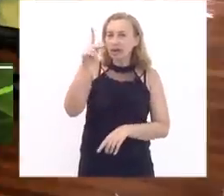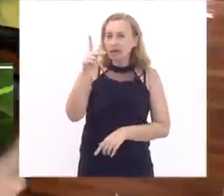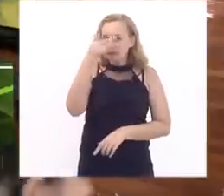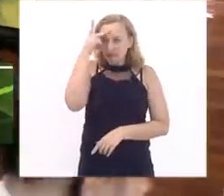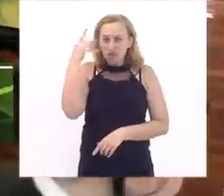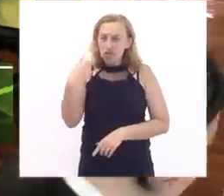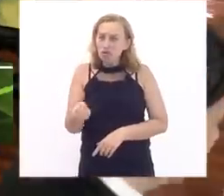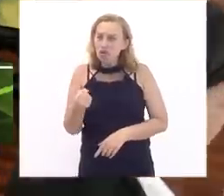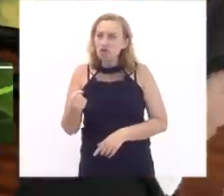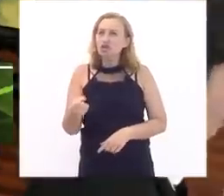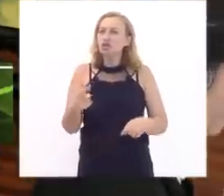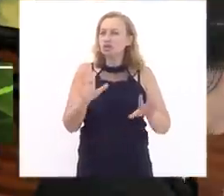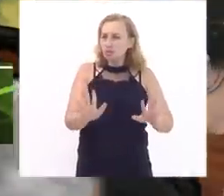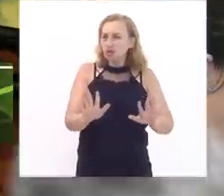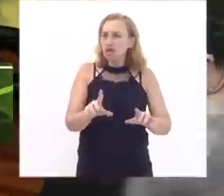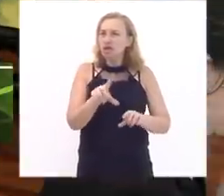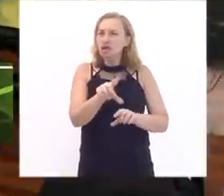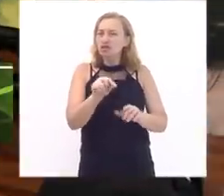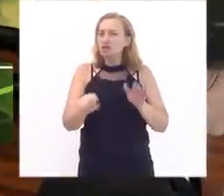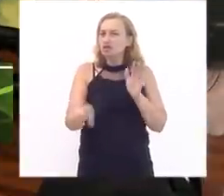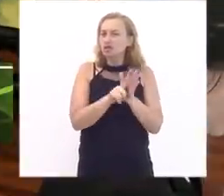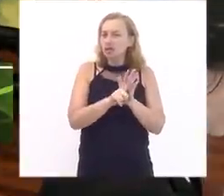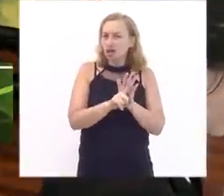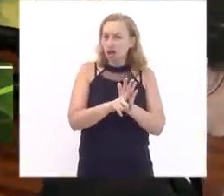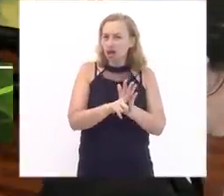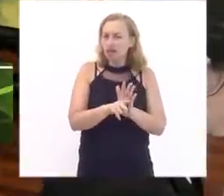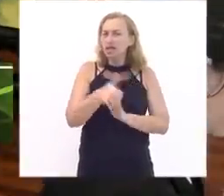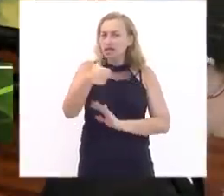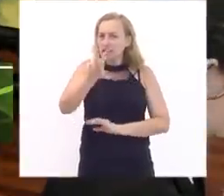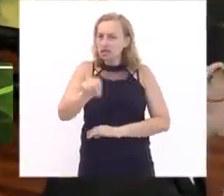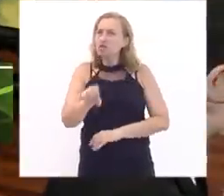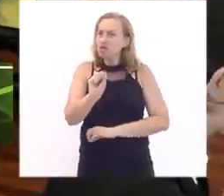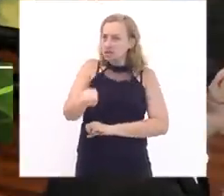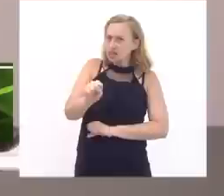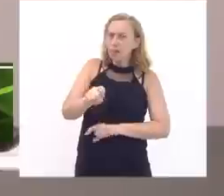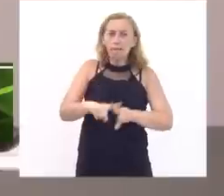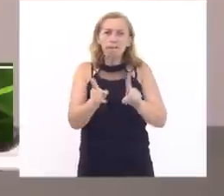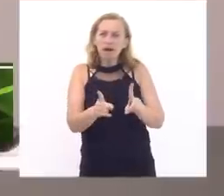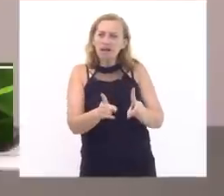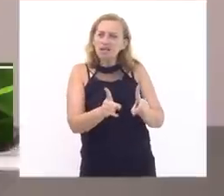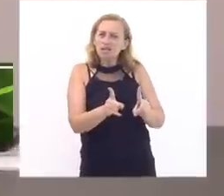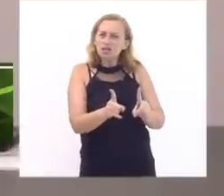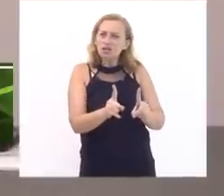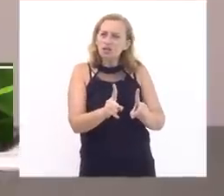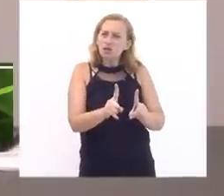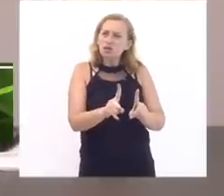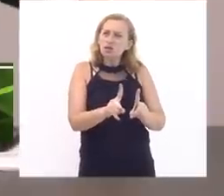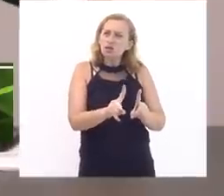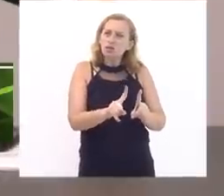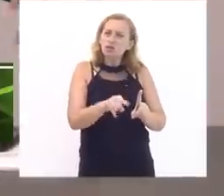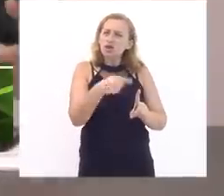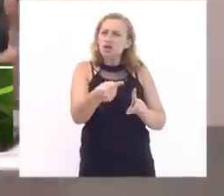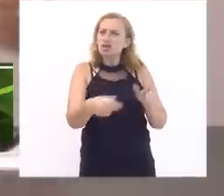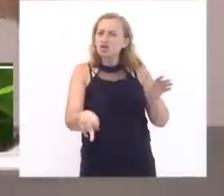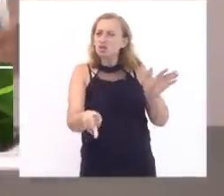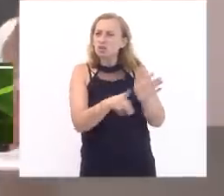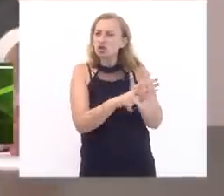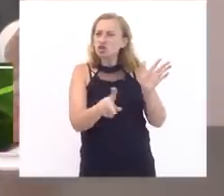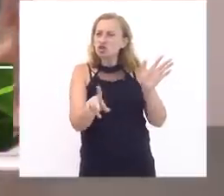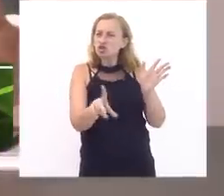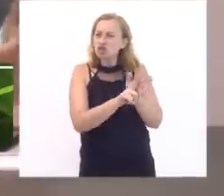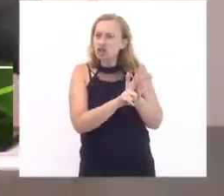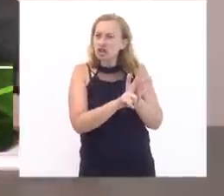a opção que estaria determinada na lei. O 150, sim, mas o que veio no projeto de lei, que vai